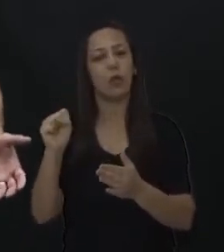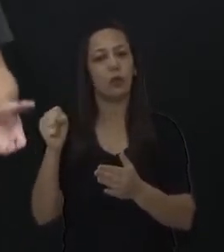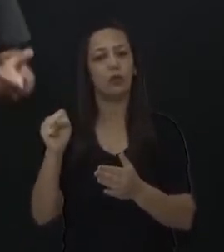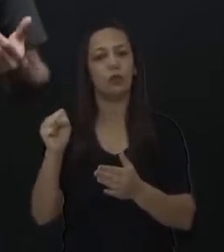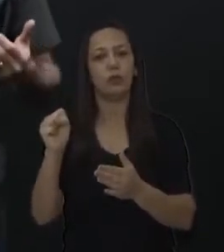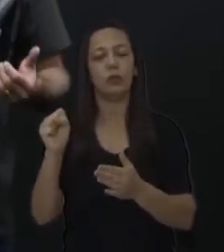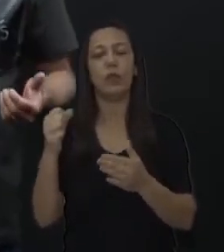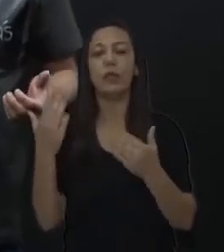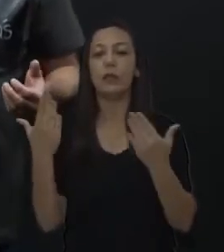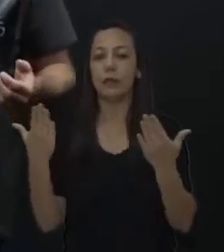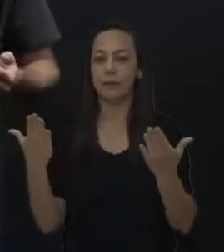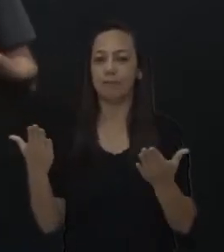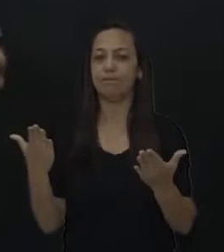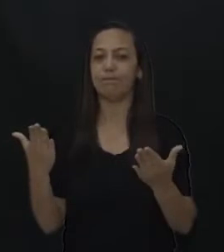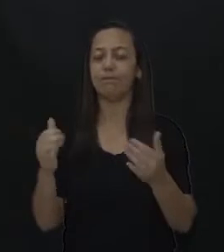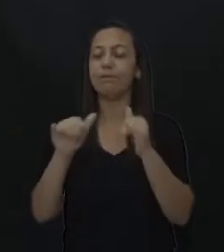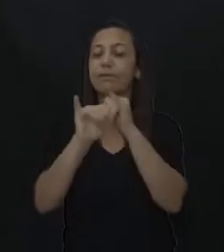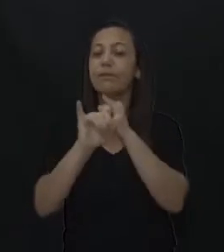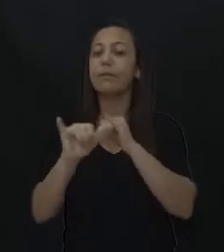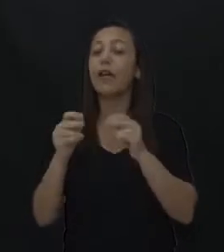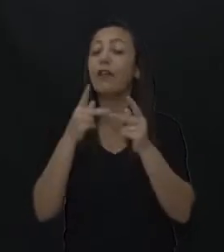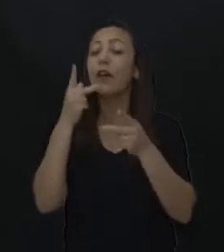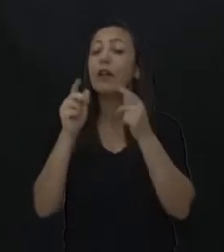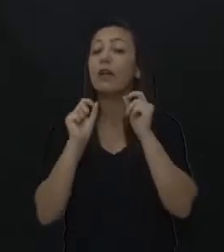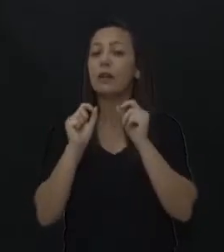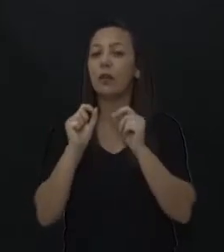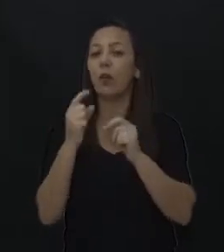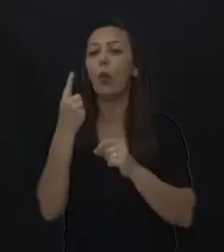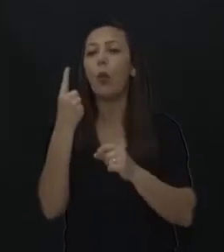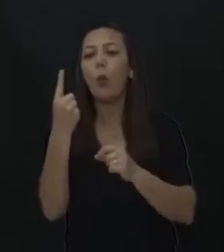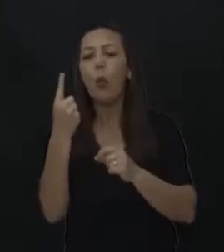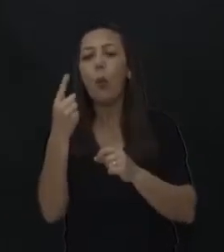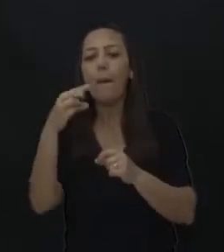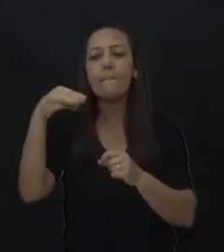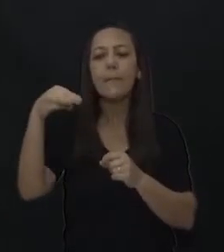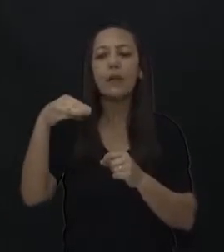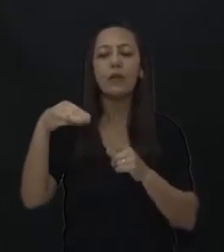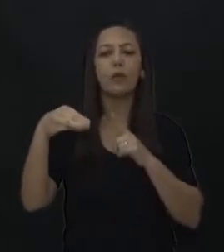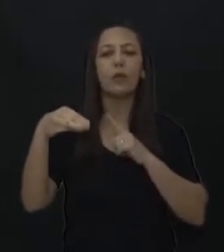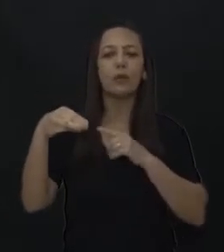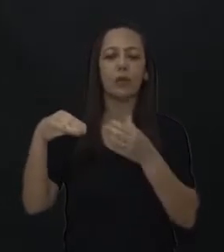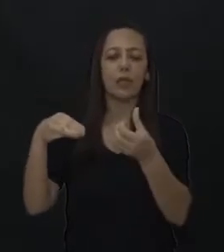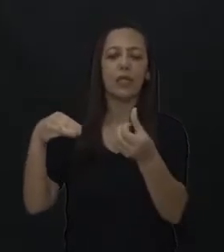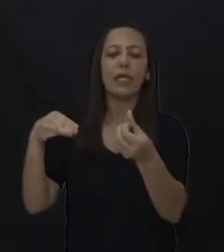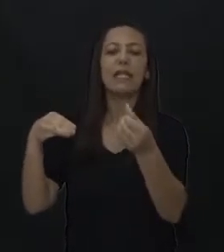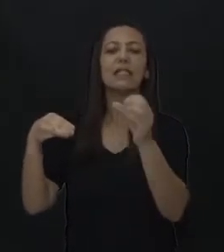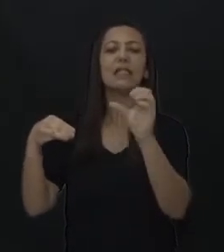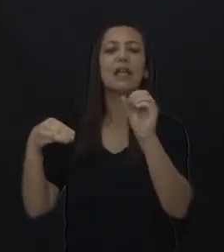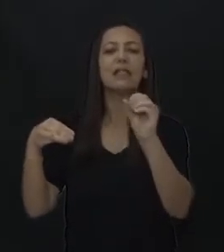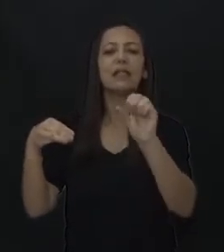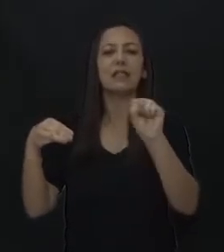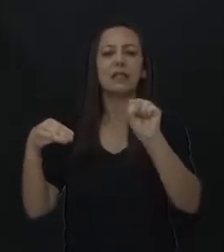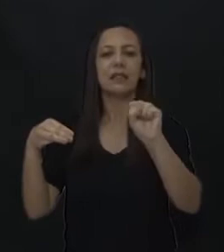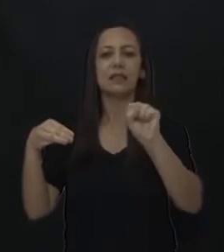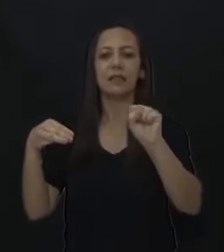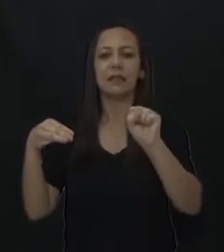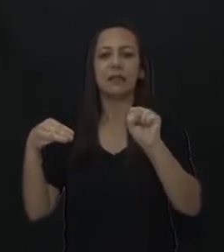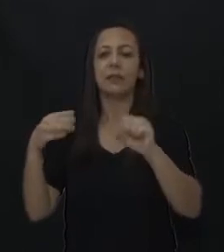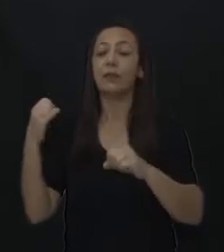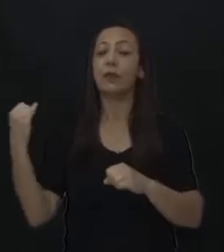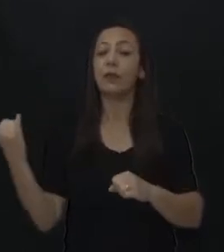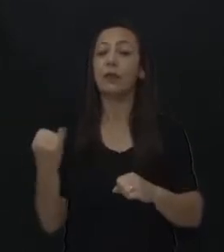Automaticamente, então, nós podemos afirmar que um minuto possui 60 segundos. Então, gente, é importante